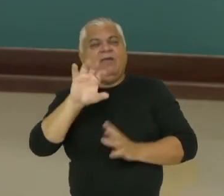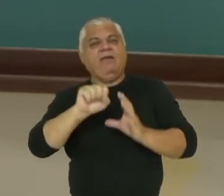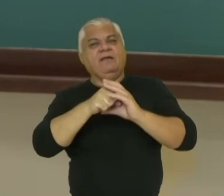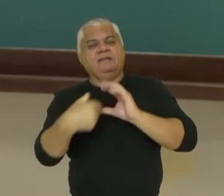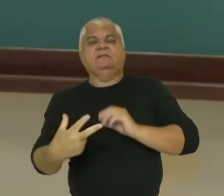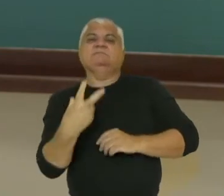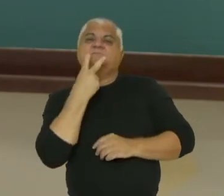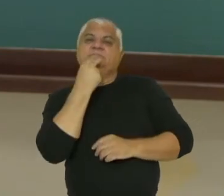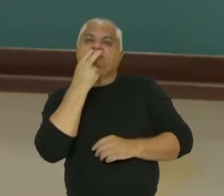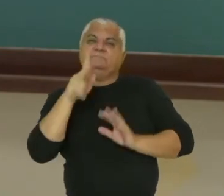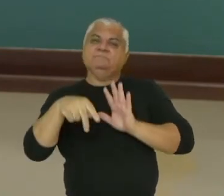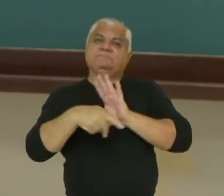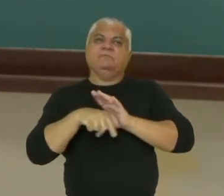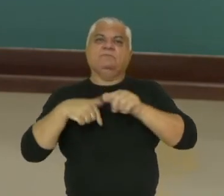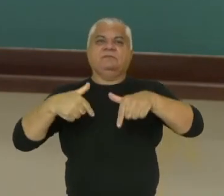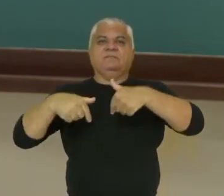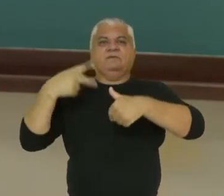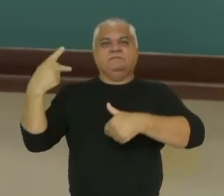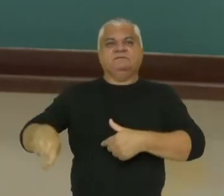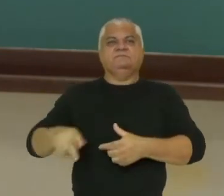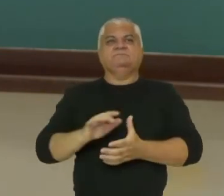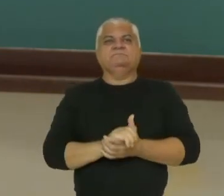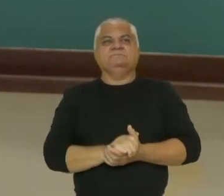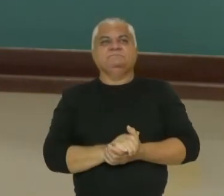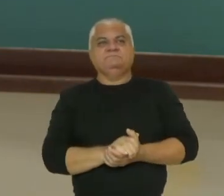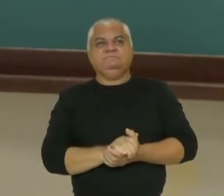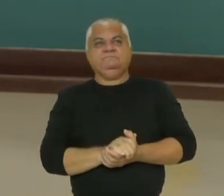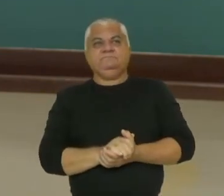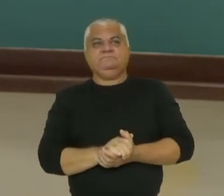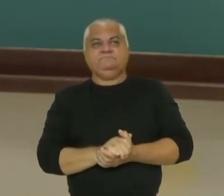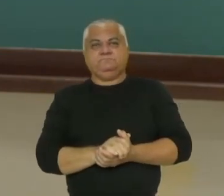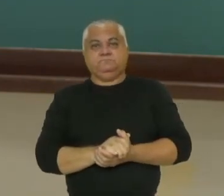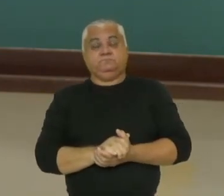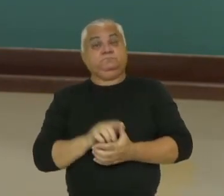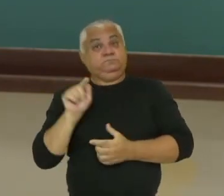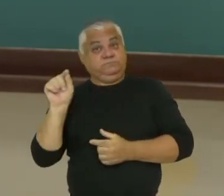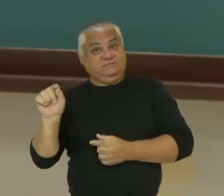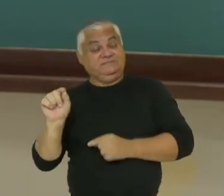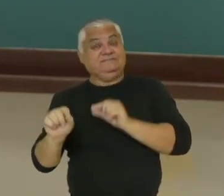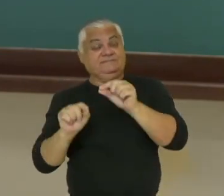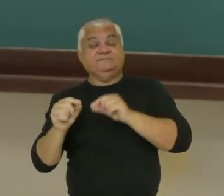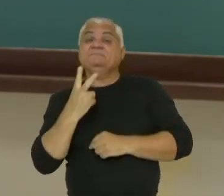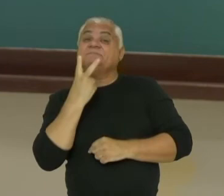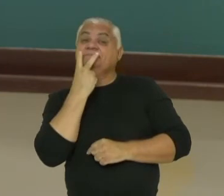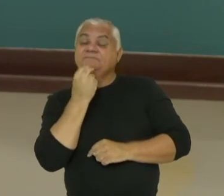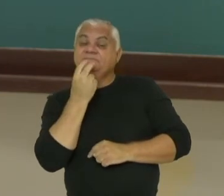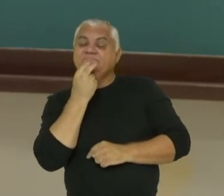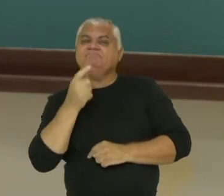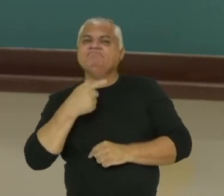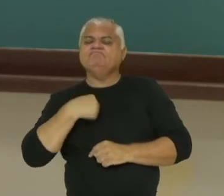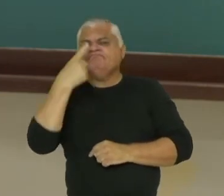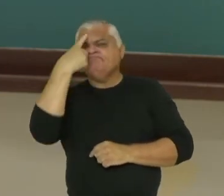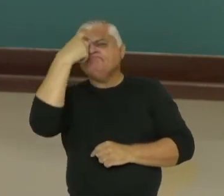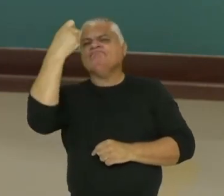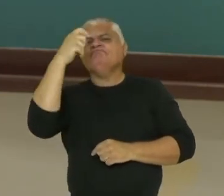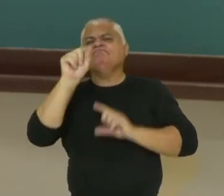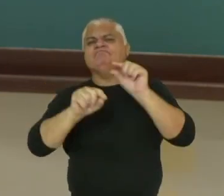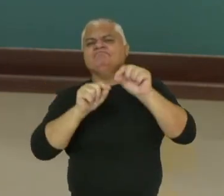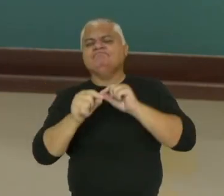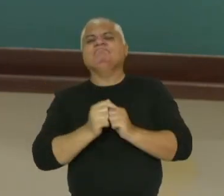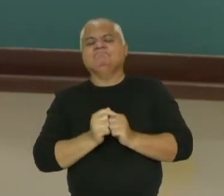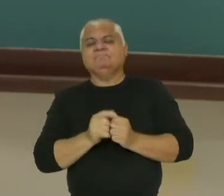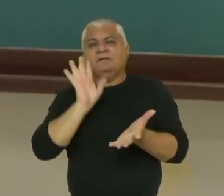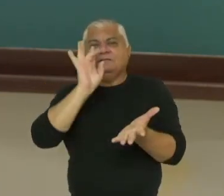machadiana presente nas obras. Com isso, Machado de Assis é criador do realismo psicológico